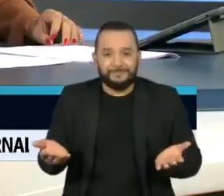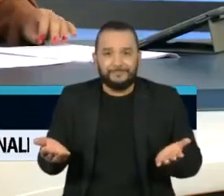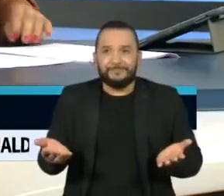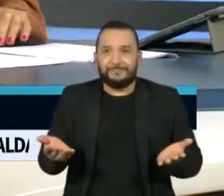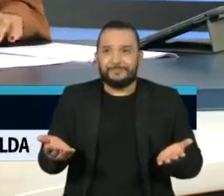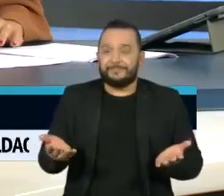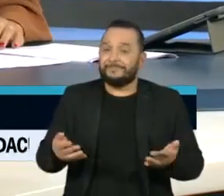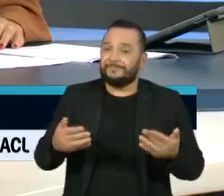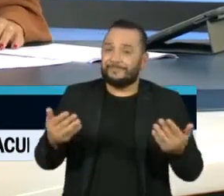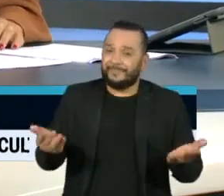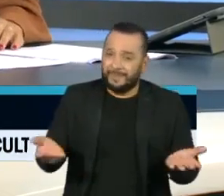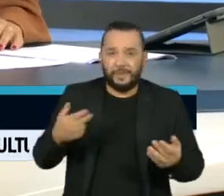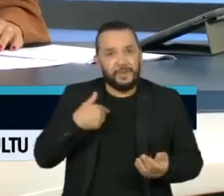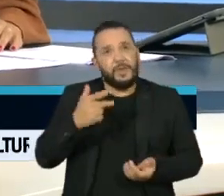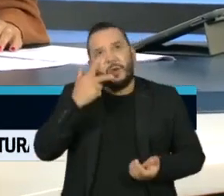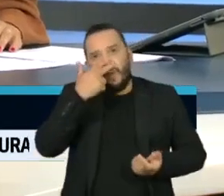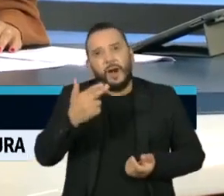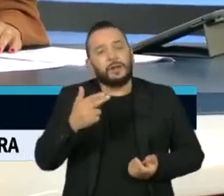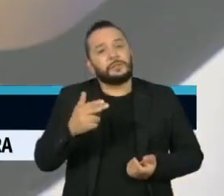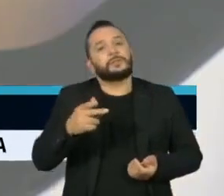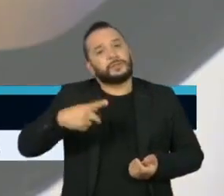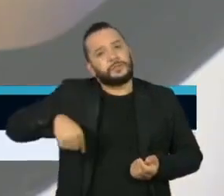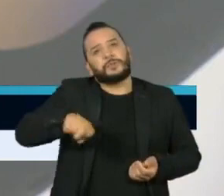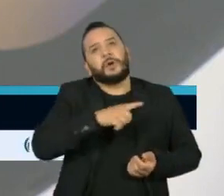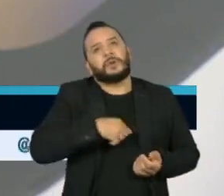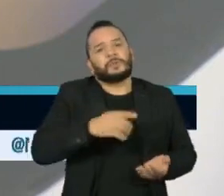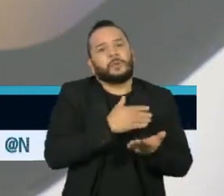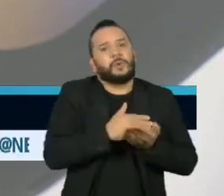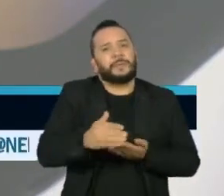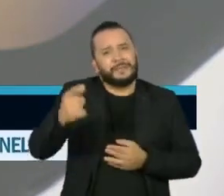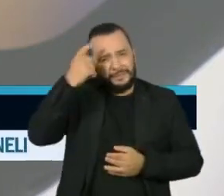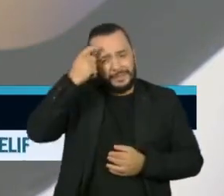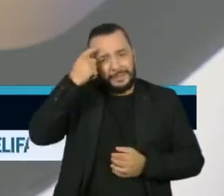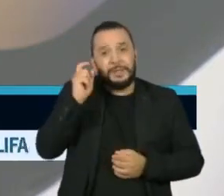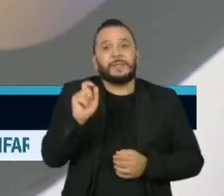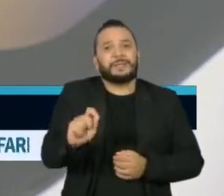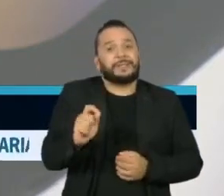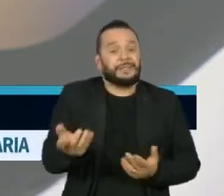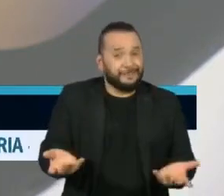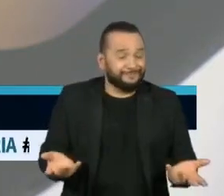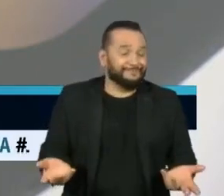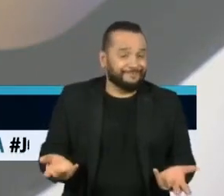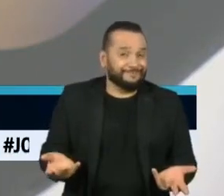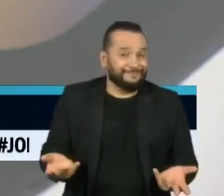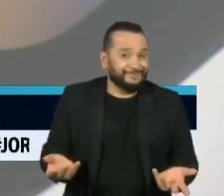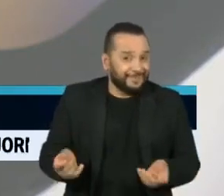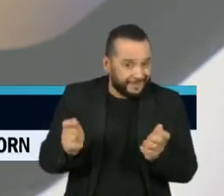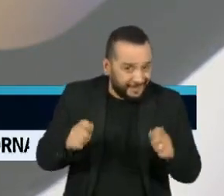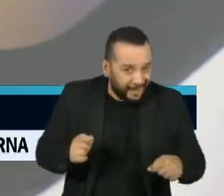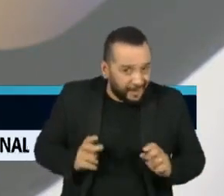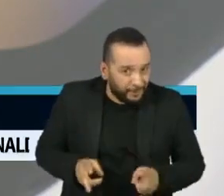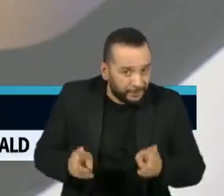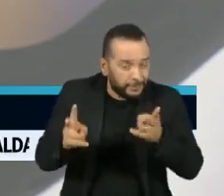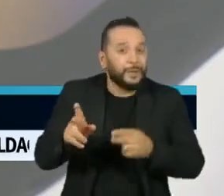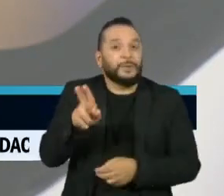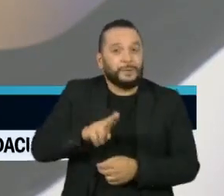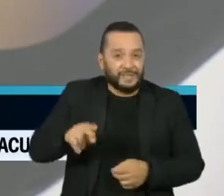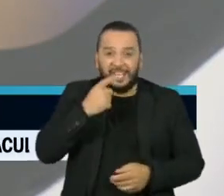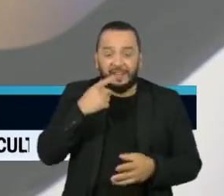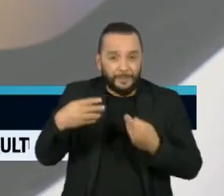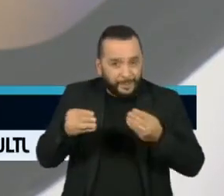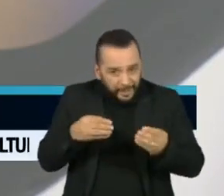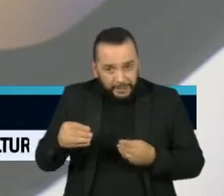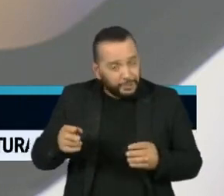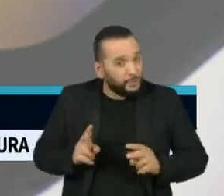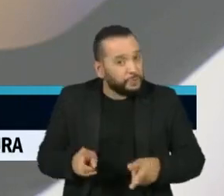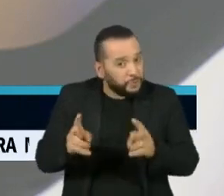involuntária. Então, eu acho que era bom a gente começar a pensar se vale a pena a gente continuar tendo esse tipo de